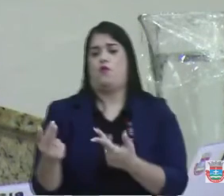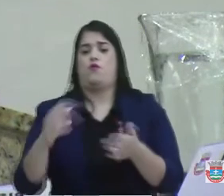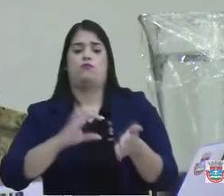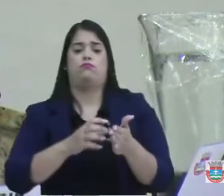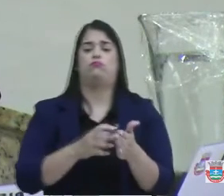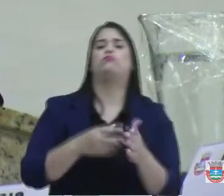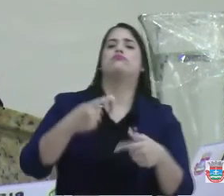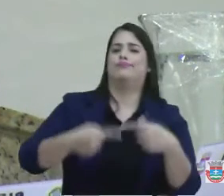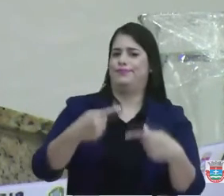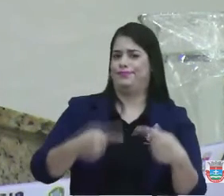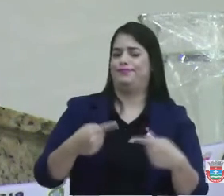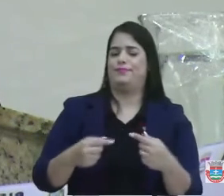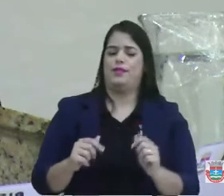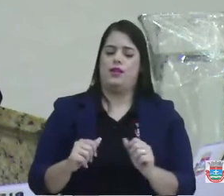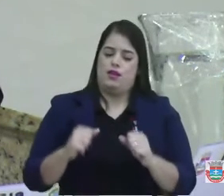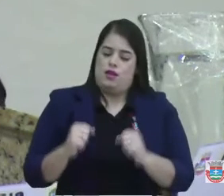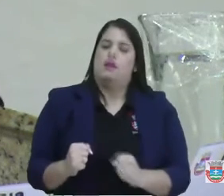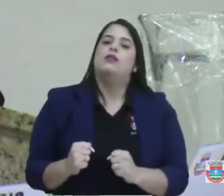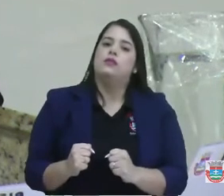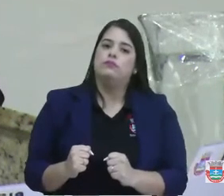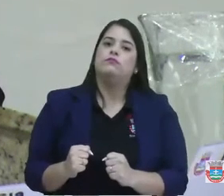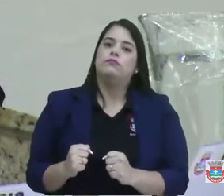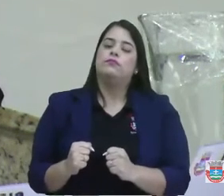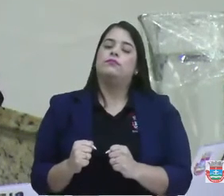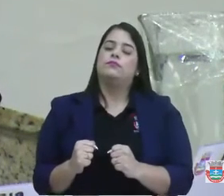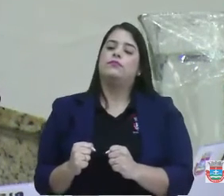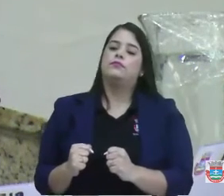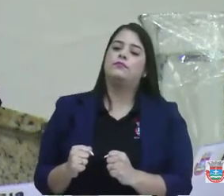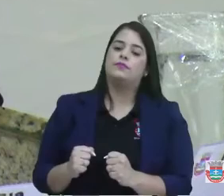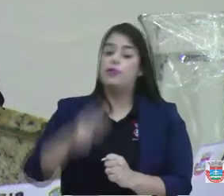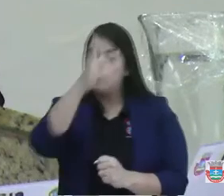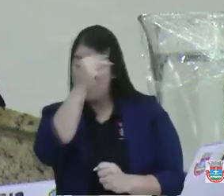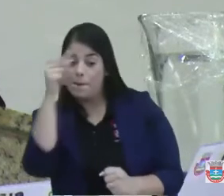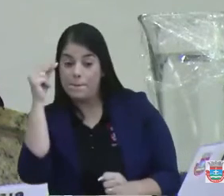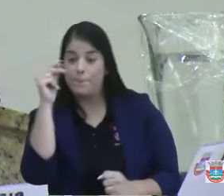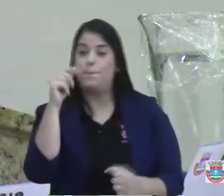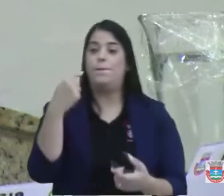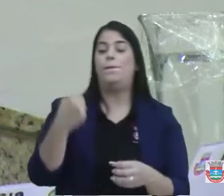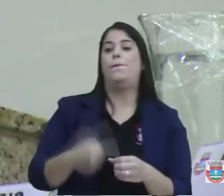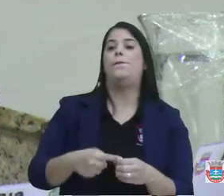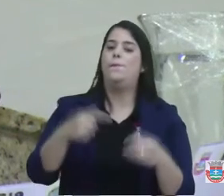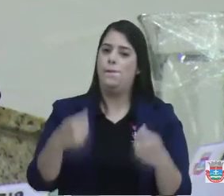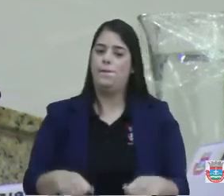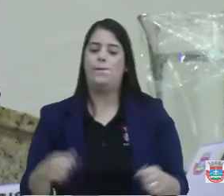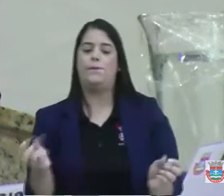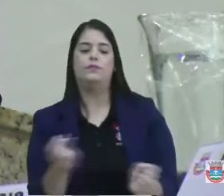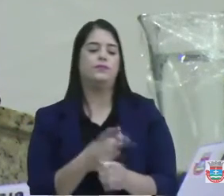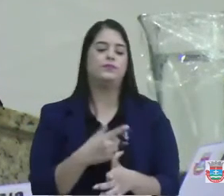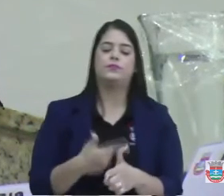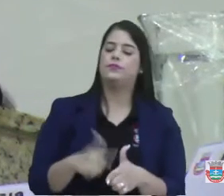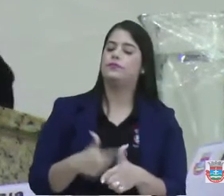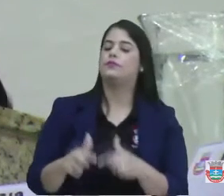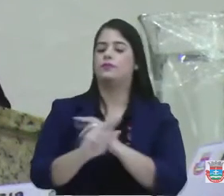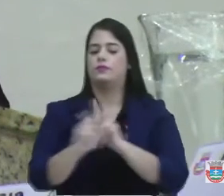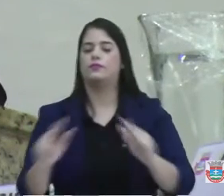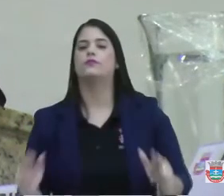firme e forte levando as demandas da nossa população para que o prefeito de nossa cidade possa resolver que